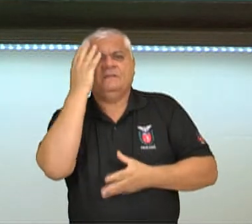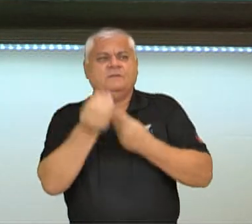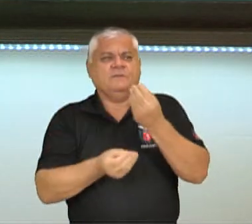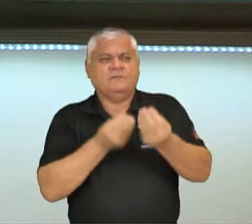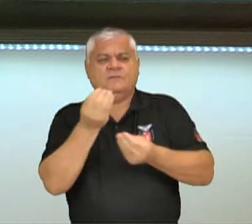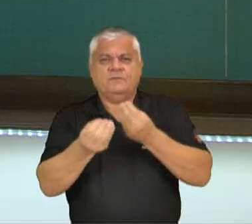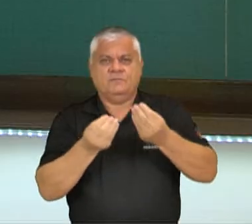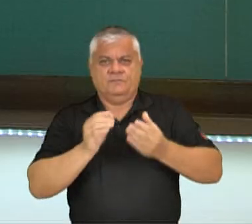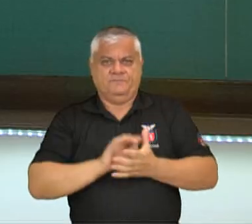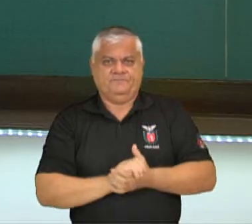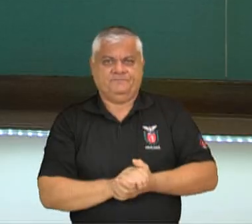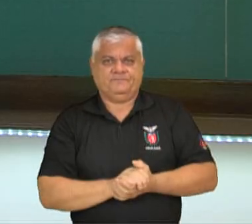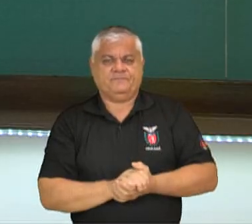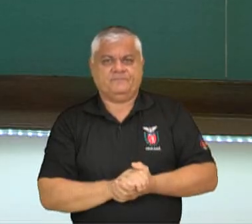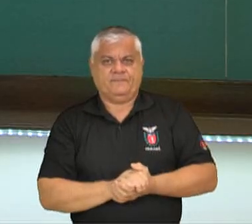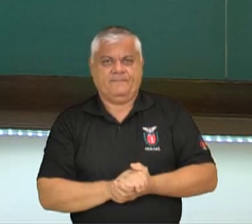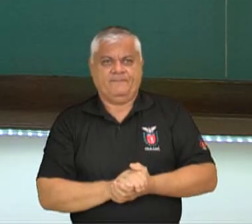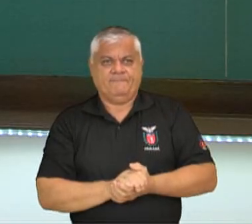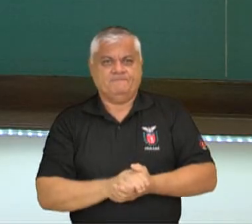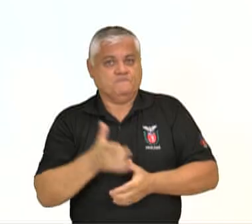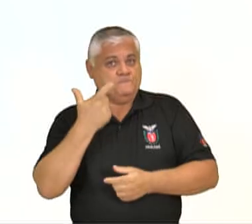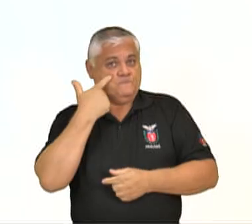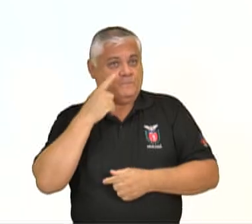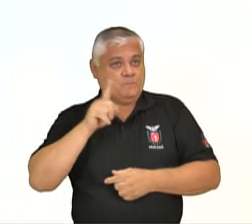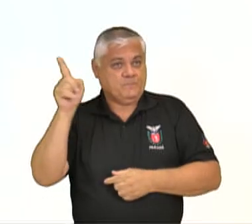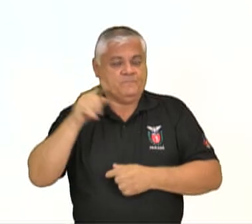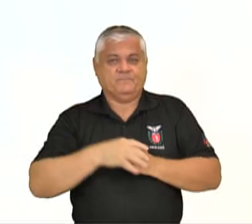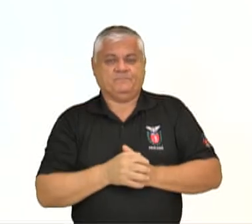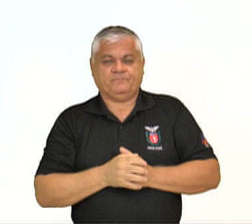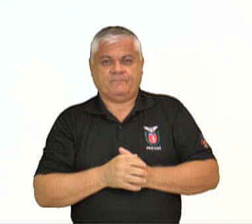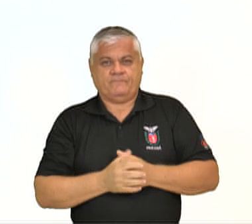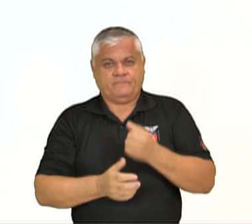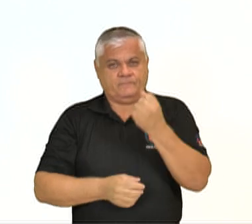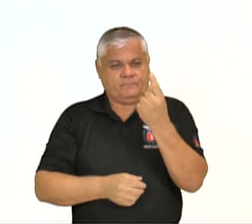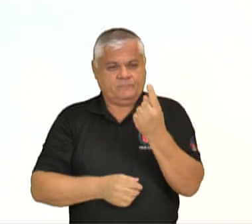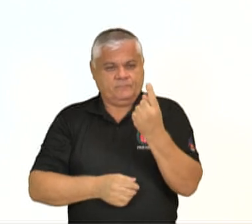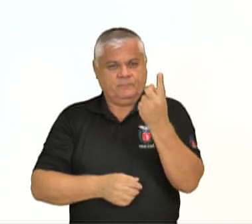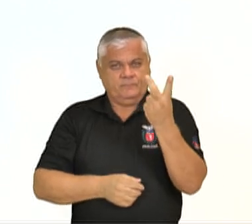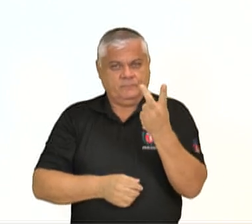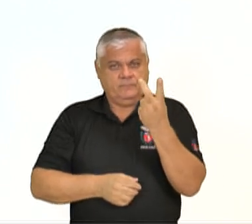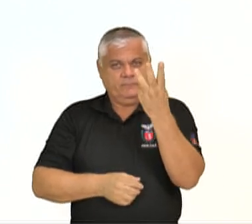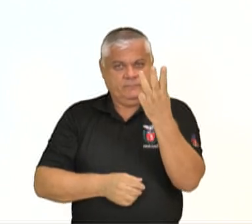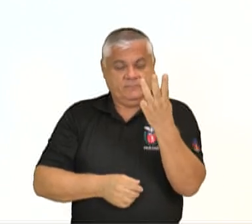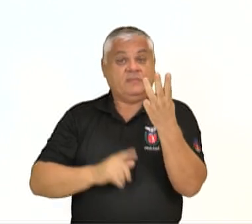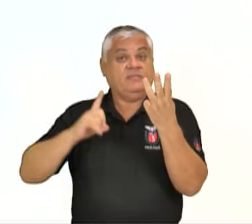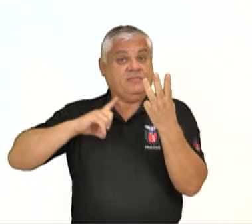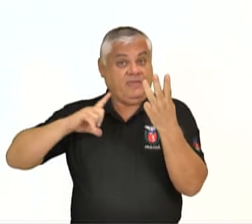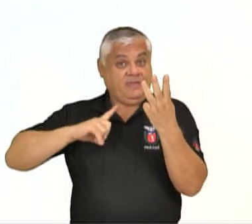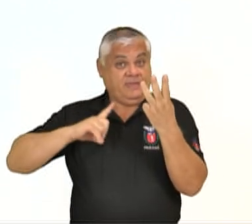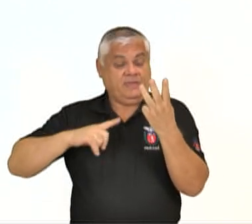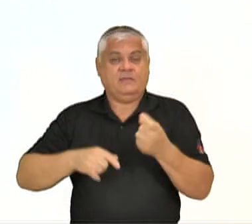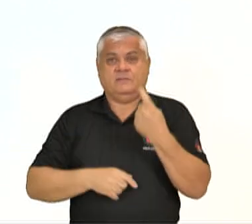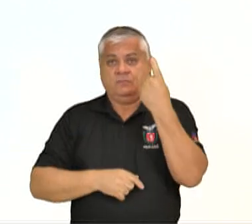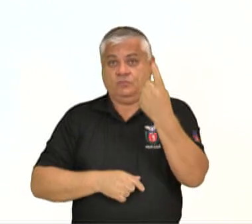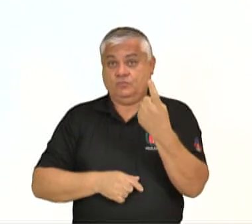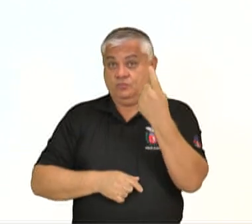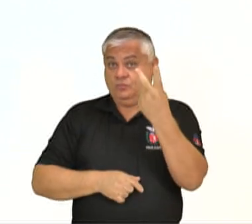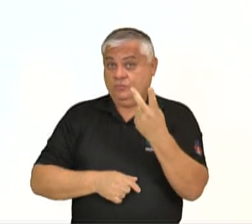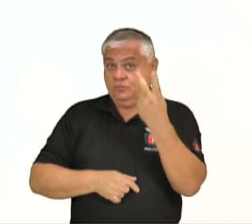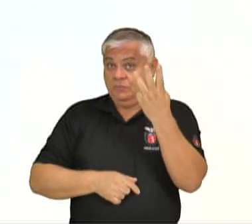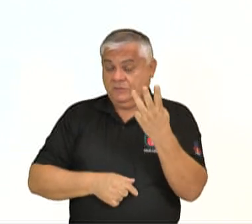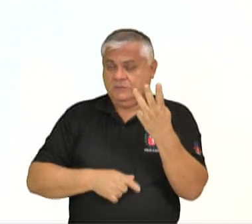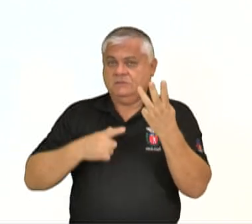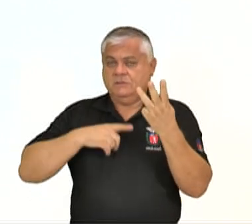esse movimento da ginga. Então, olha só, a sequência da ginga é de 3 movimentos que vão